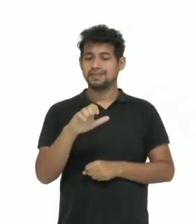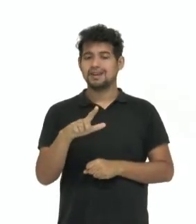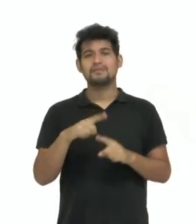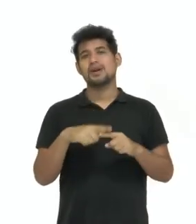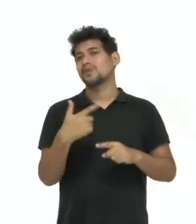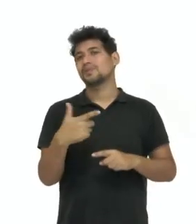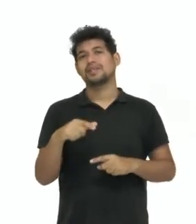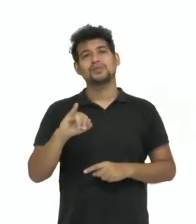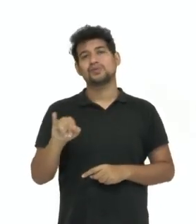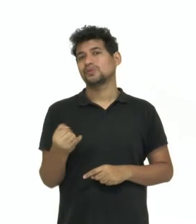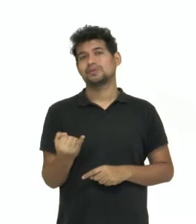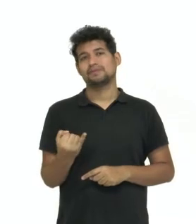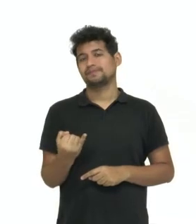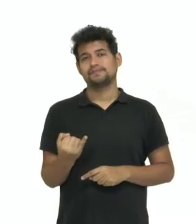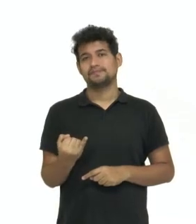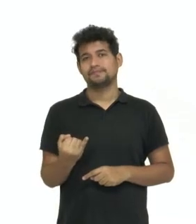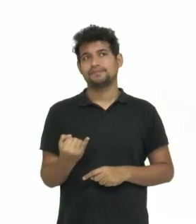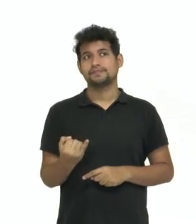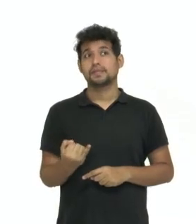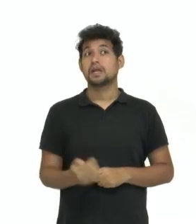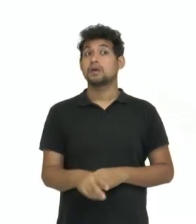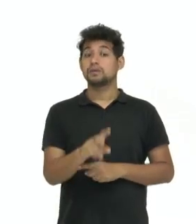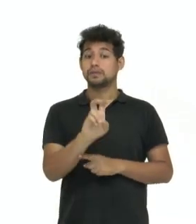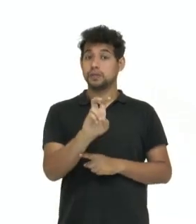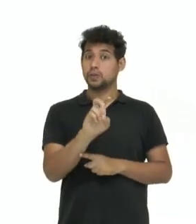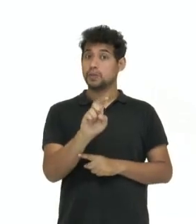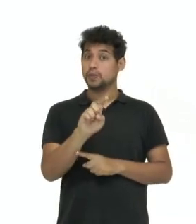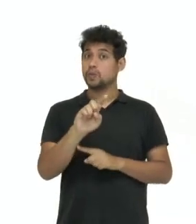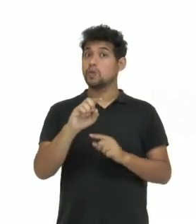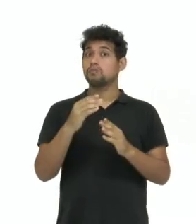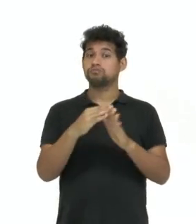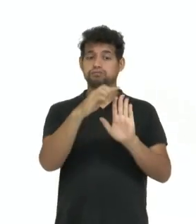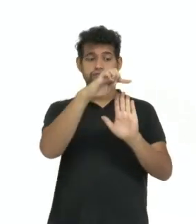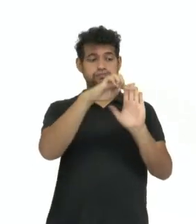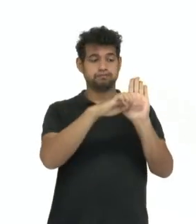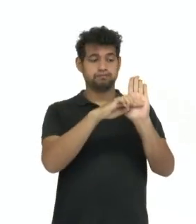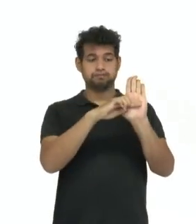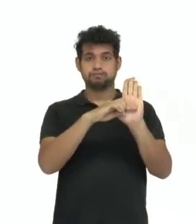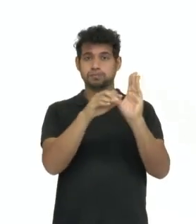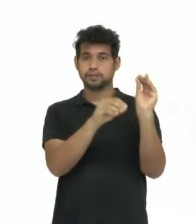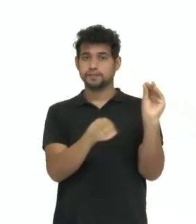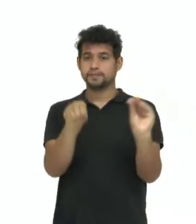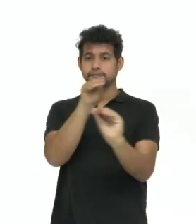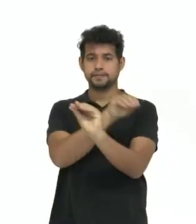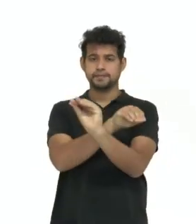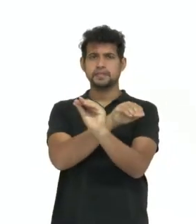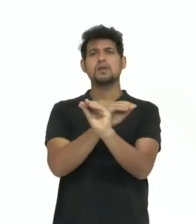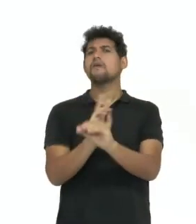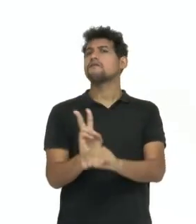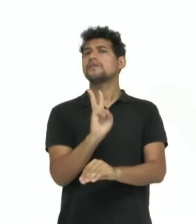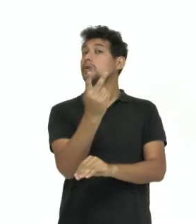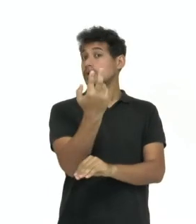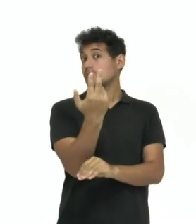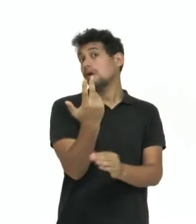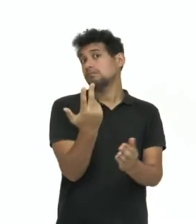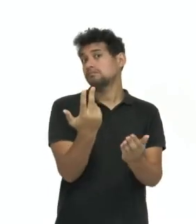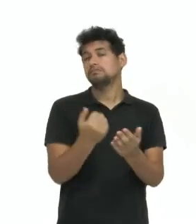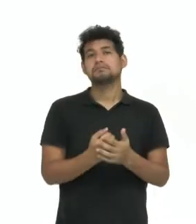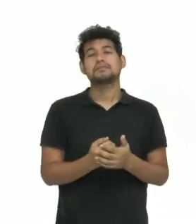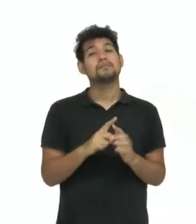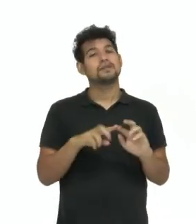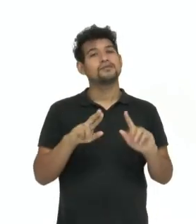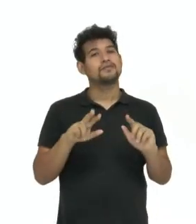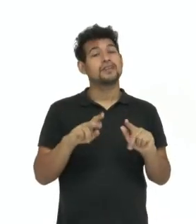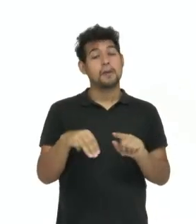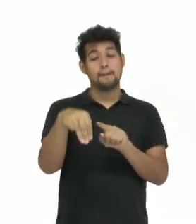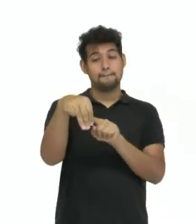o juro, tá bom? Então, esse 5.000 passa subtraindo para o outro lado, que vai dar o mesmo valor, ó. É a diferença entre o